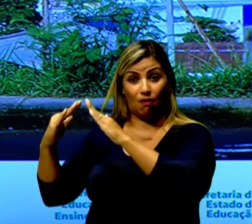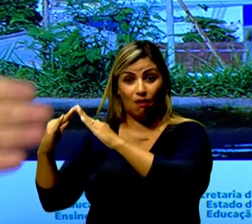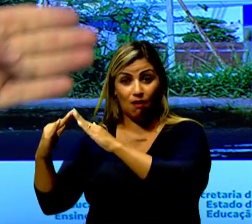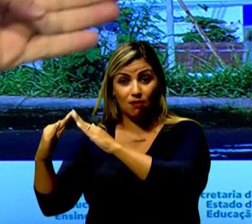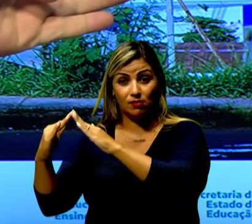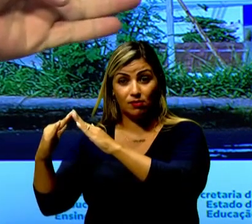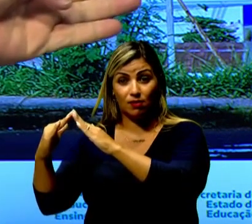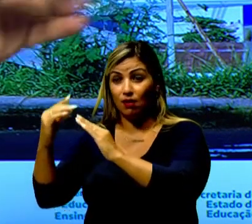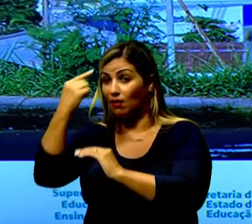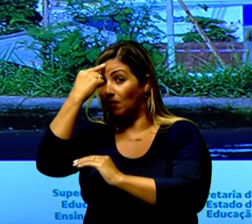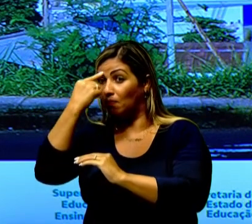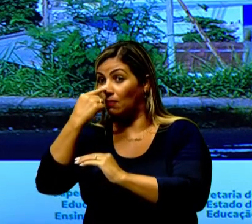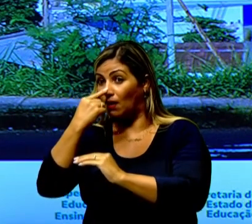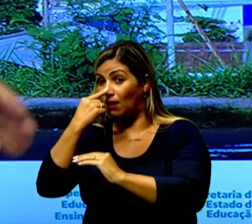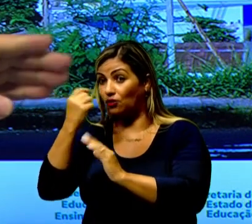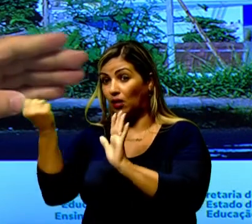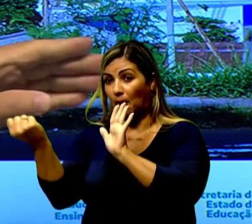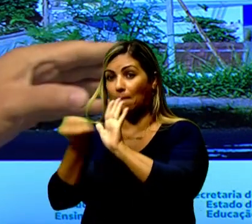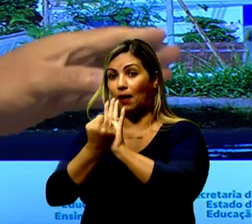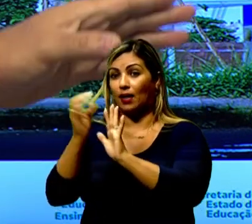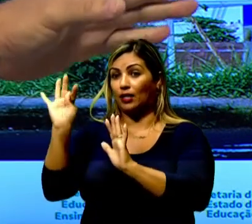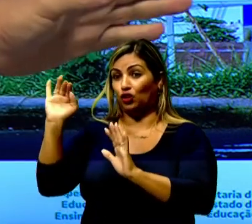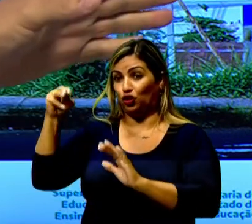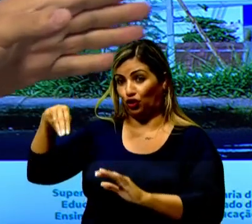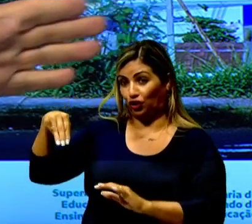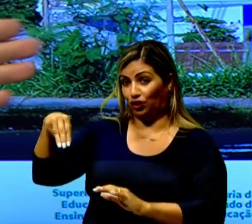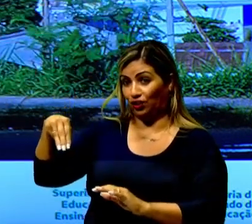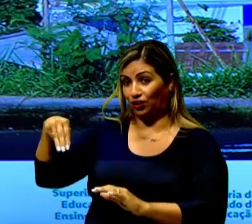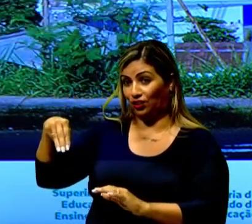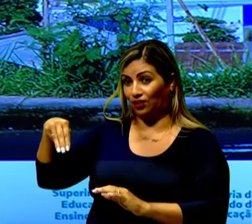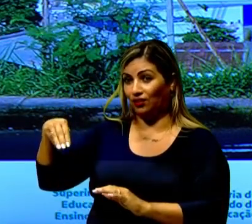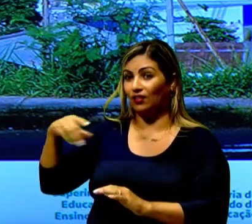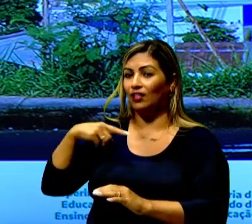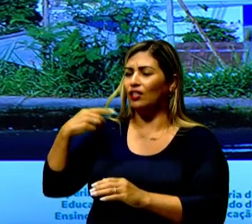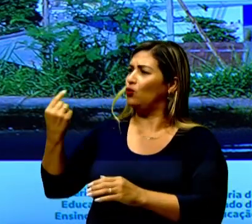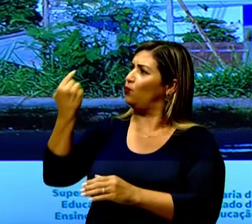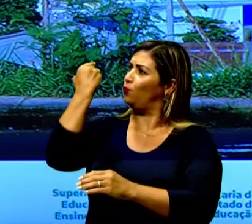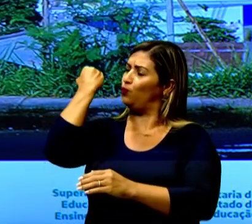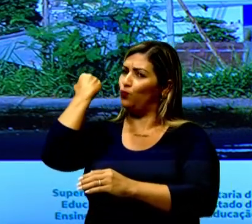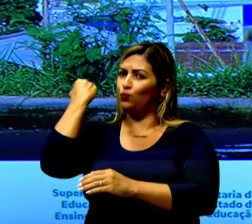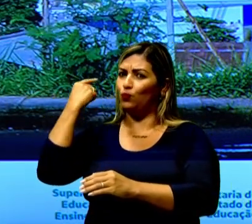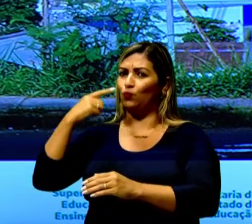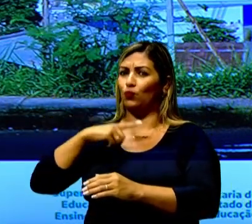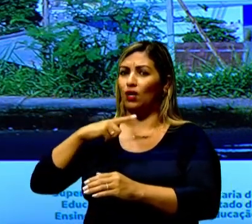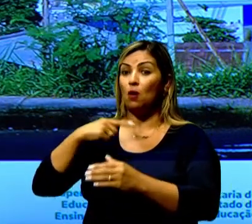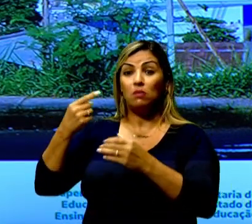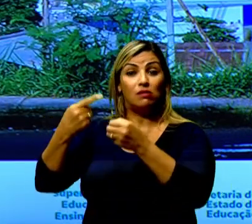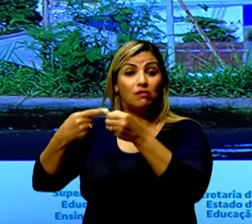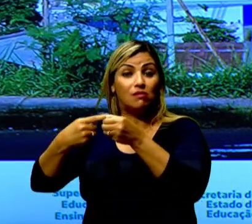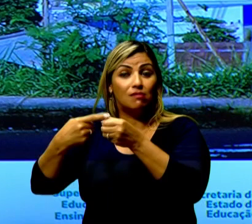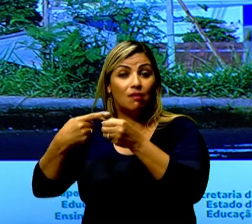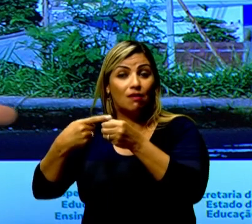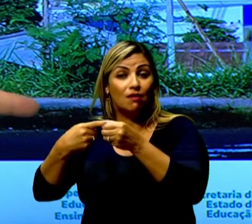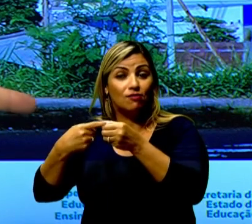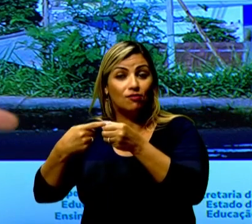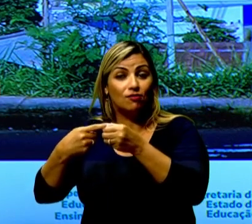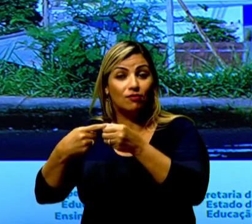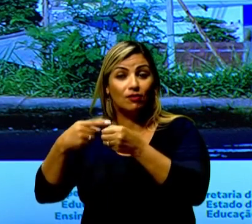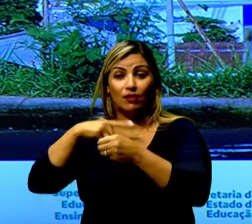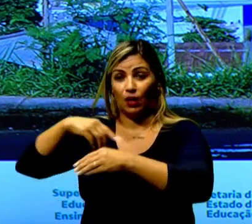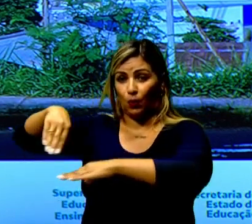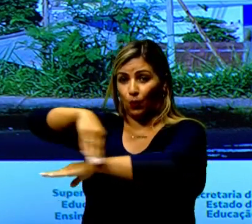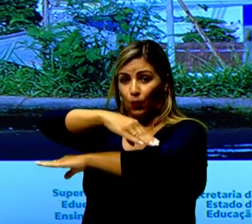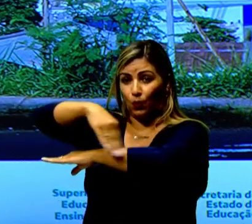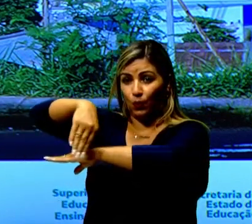né que é a logomarca da tim e no fundo uma cidade observa aquele que esse autor a salada que nós temos